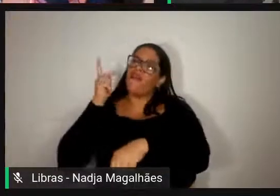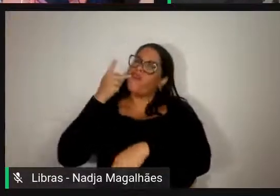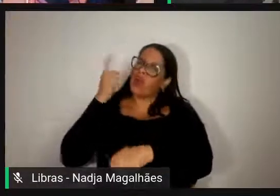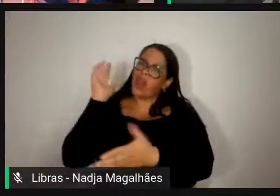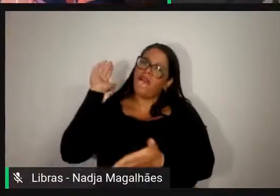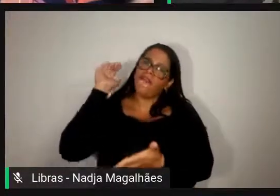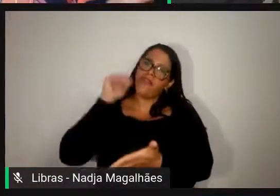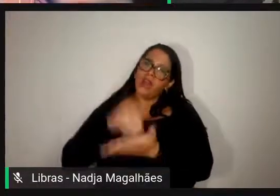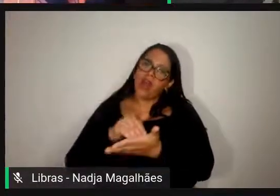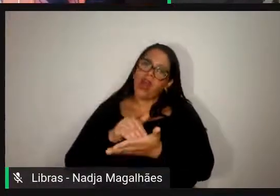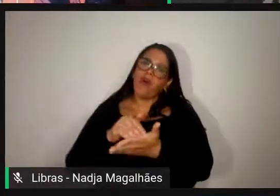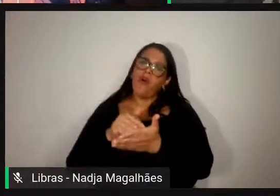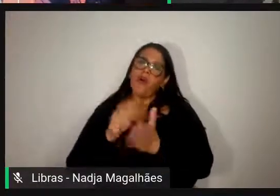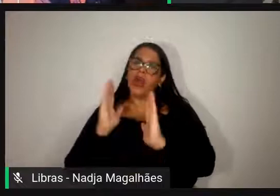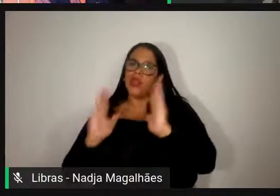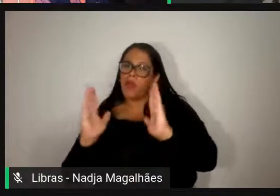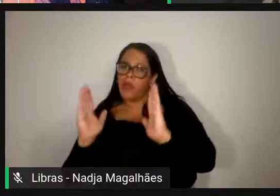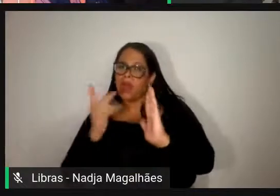meio não tem nada,